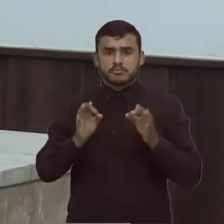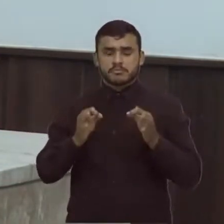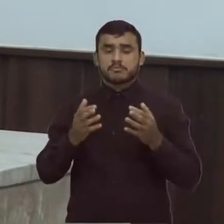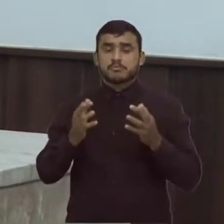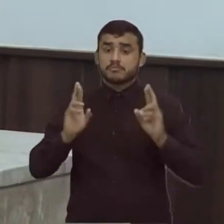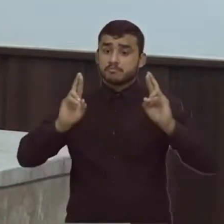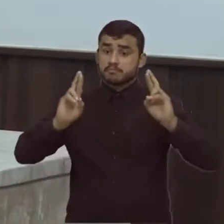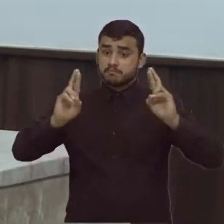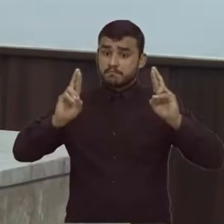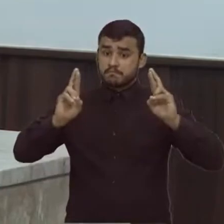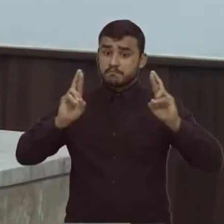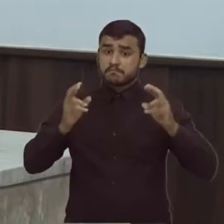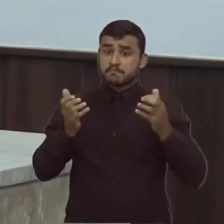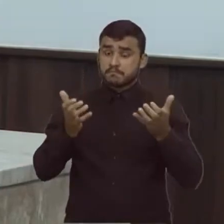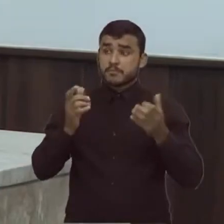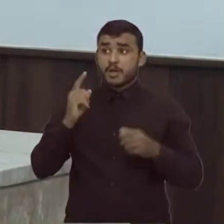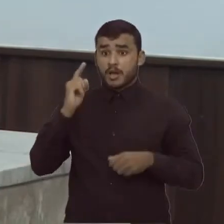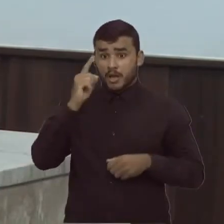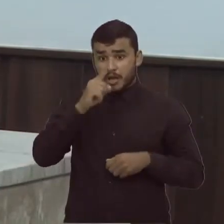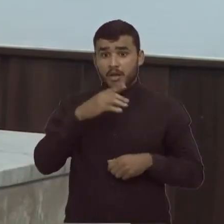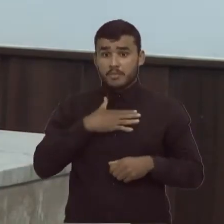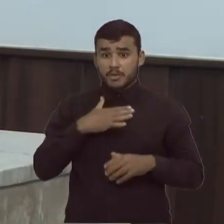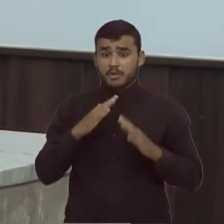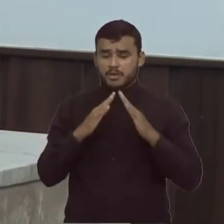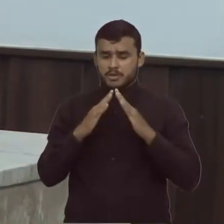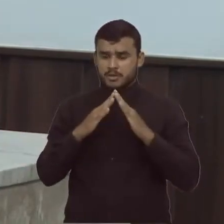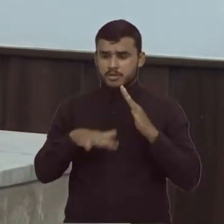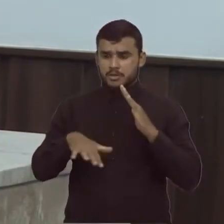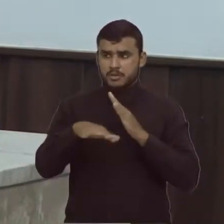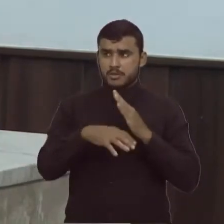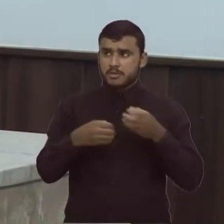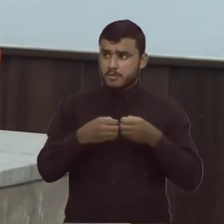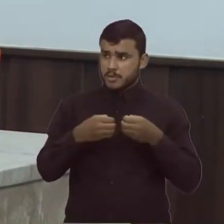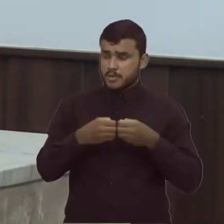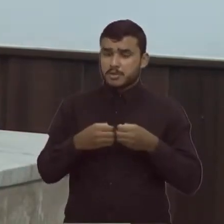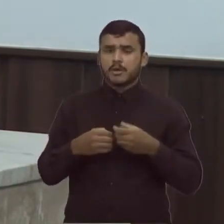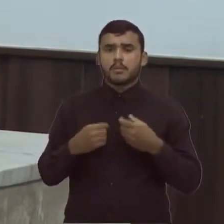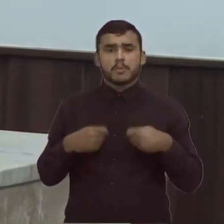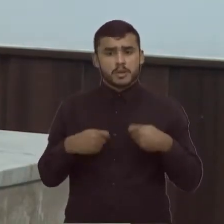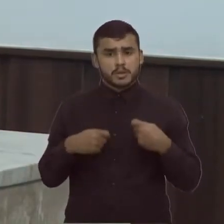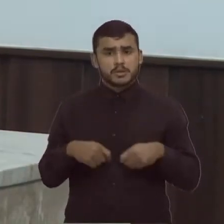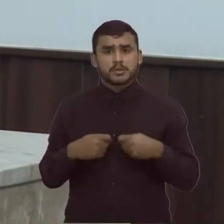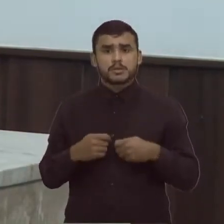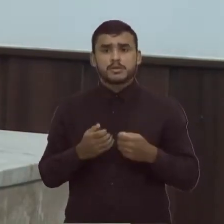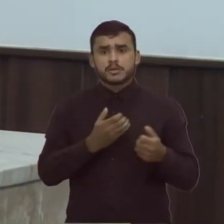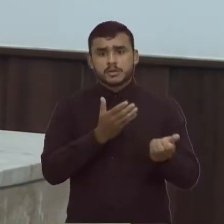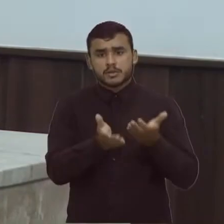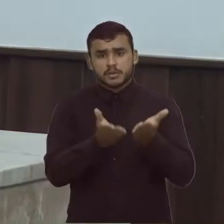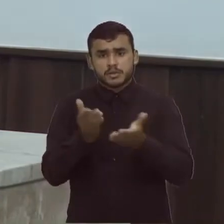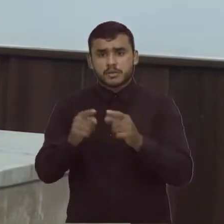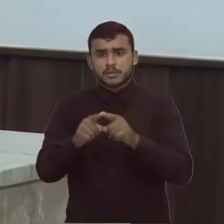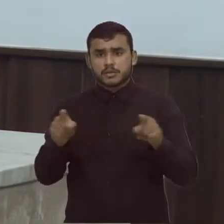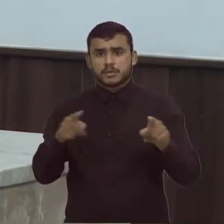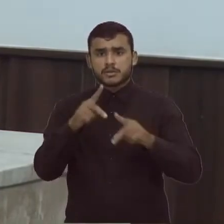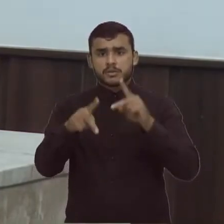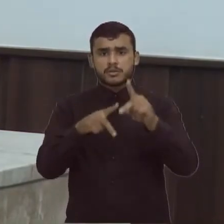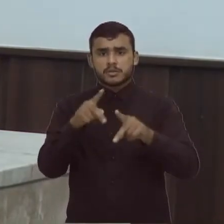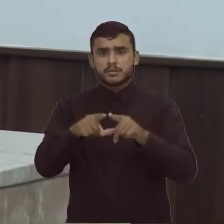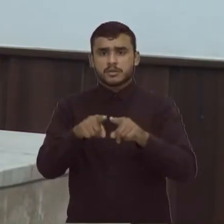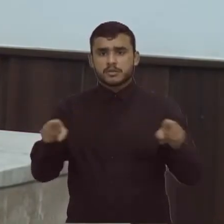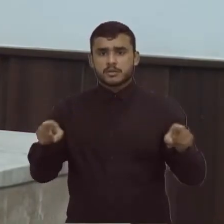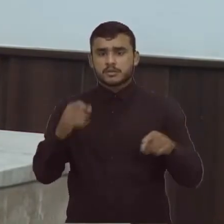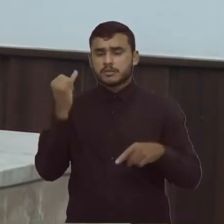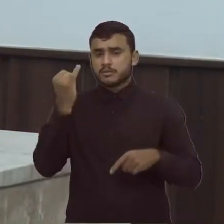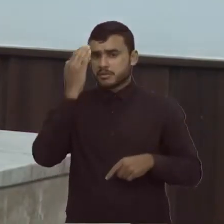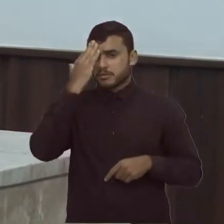que isso aconteça no meu bairro porque eu escuto atendo o meu povo é muito melhor atender a necessidade do povo que está na